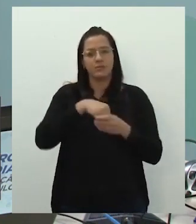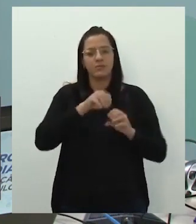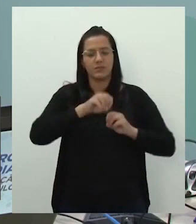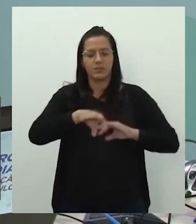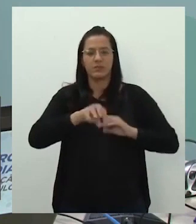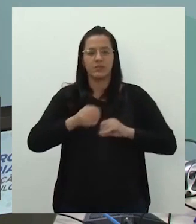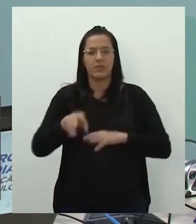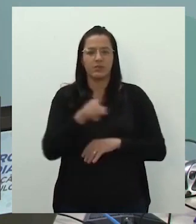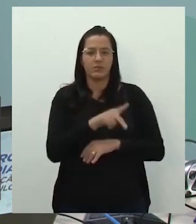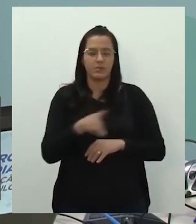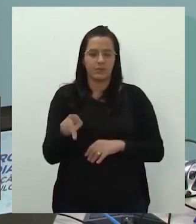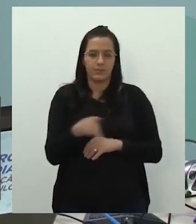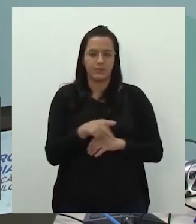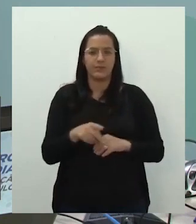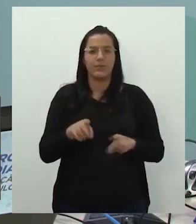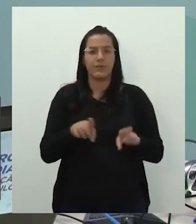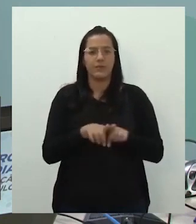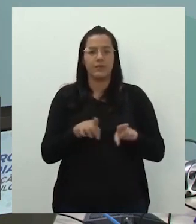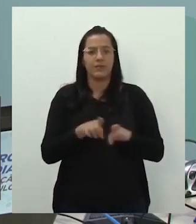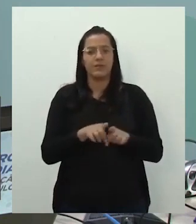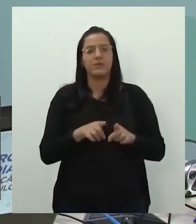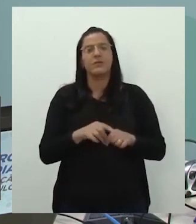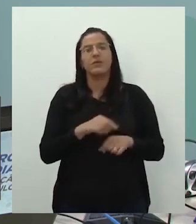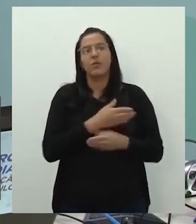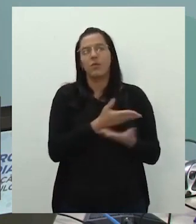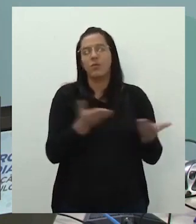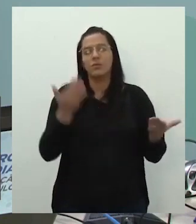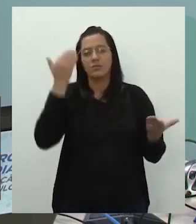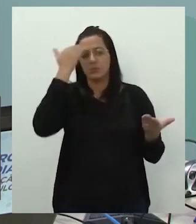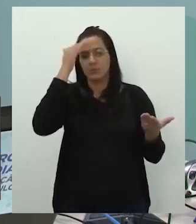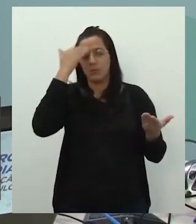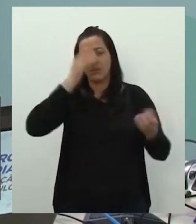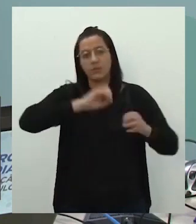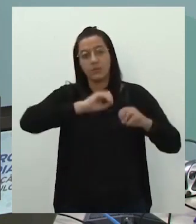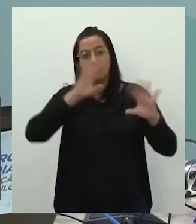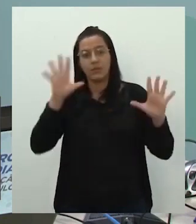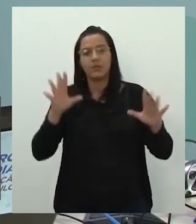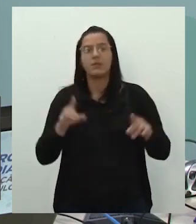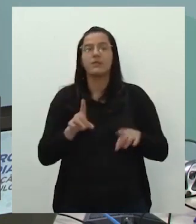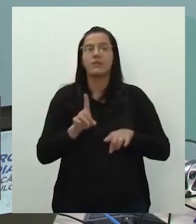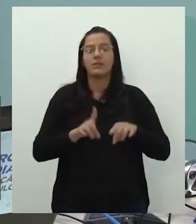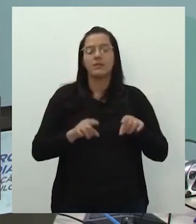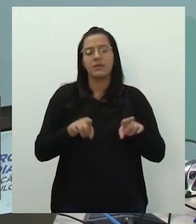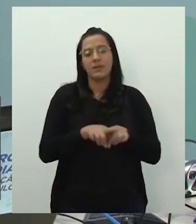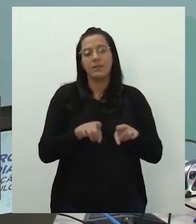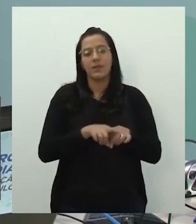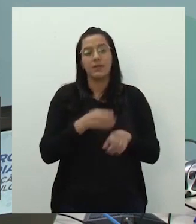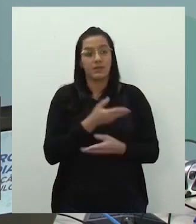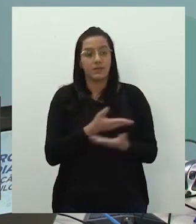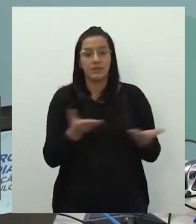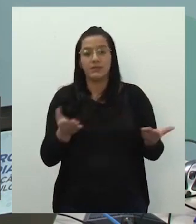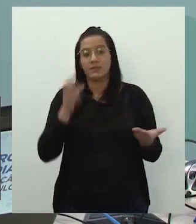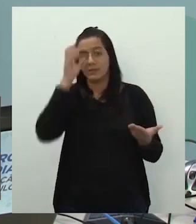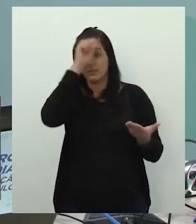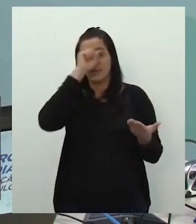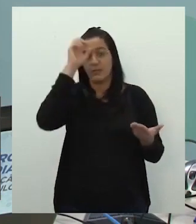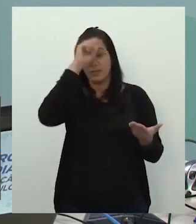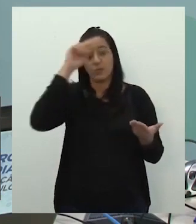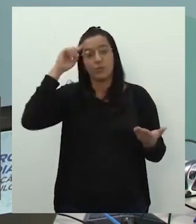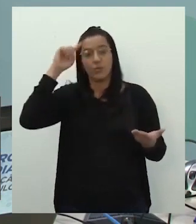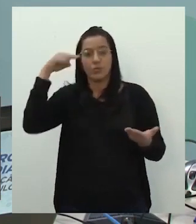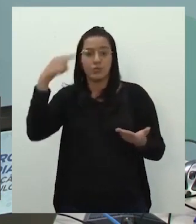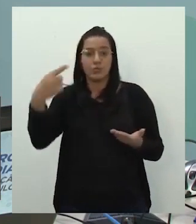o intuito de agregar e disseminar saberes. É uma forma de exercitar a aprendizagem ativa no nosso